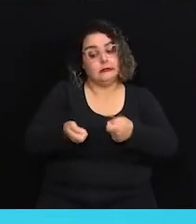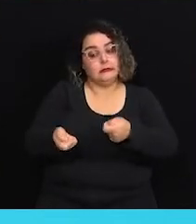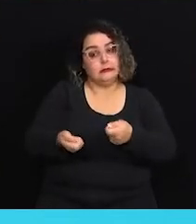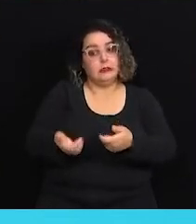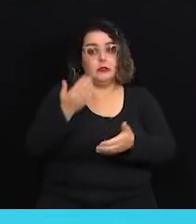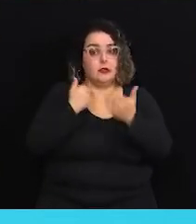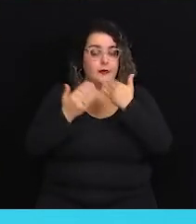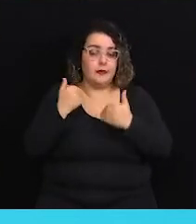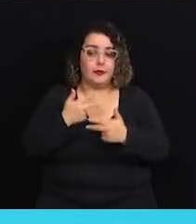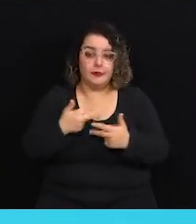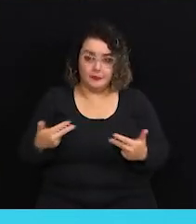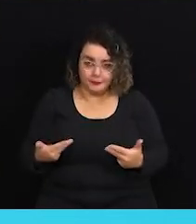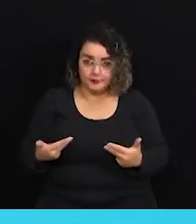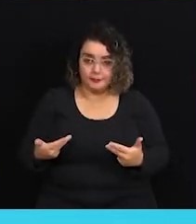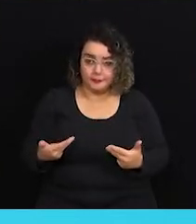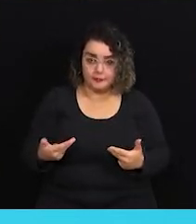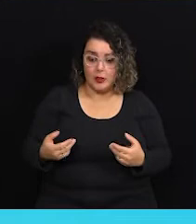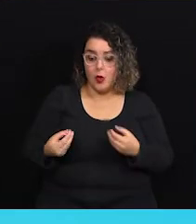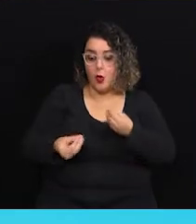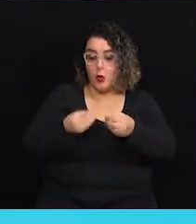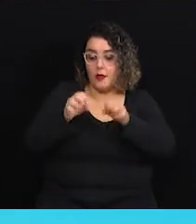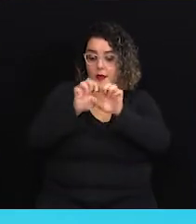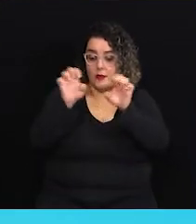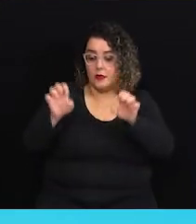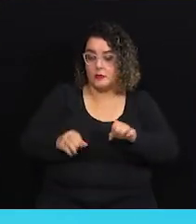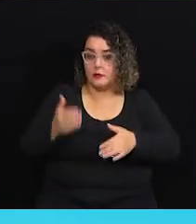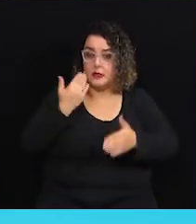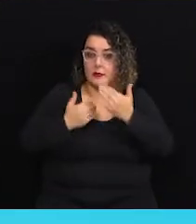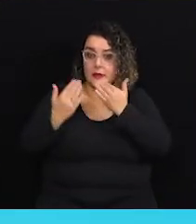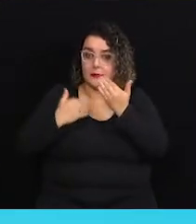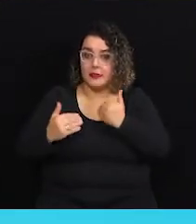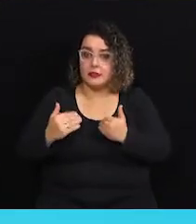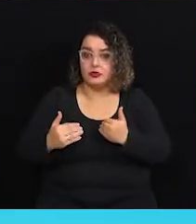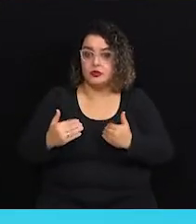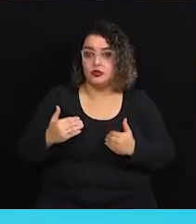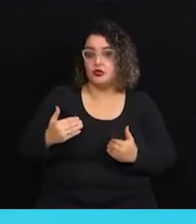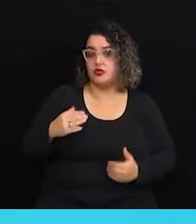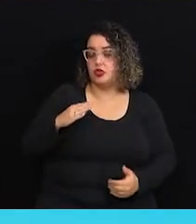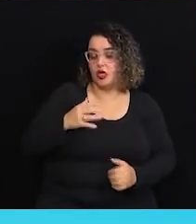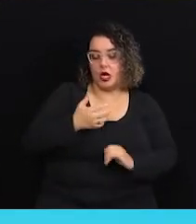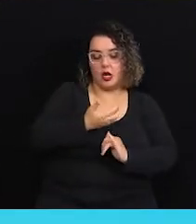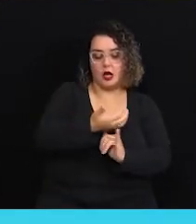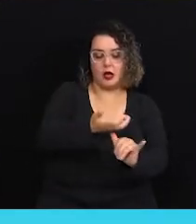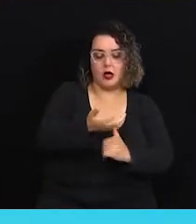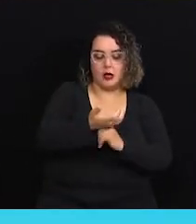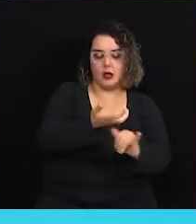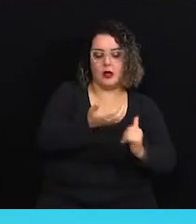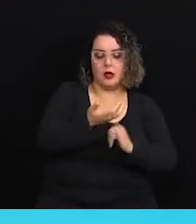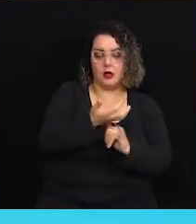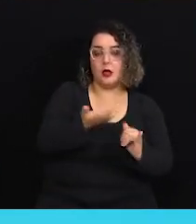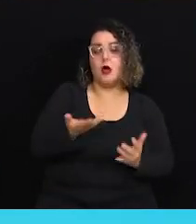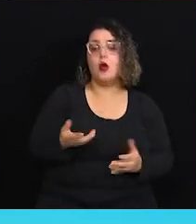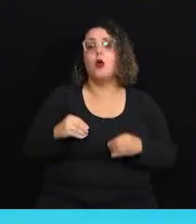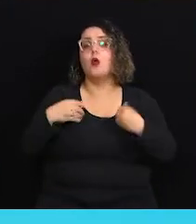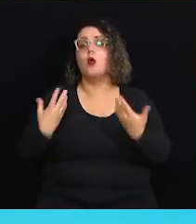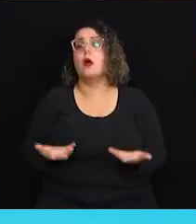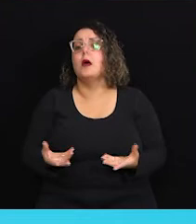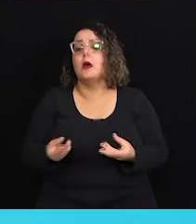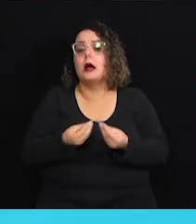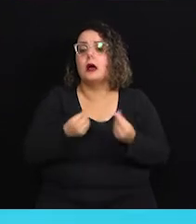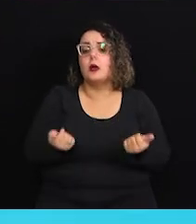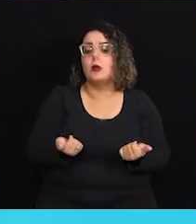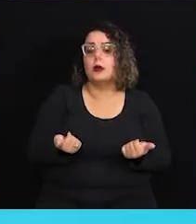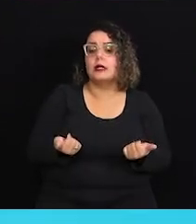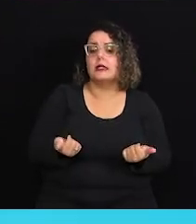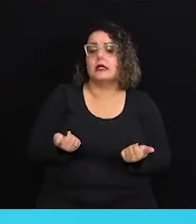na questão alimentar. Como a gente vai estruturar a ingestão de calorias ao longo do dia, qual é a qualidade dessa